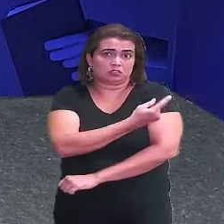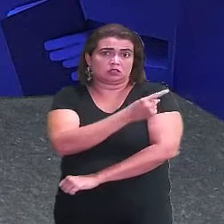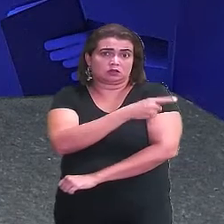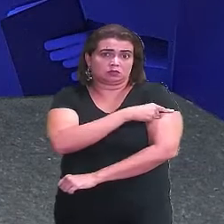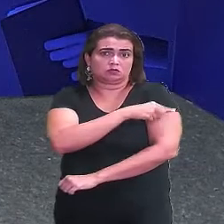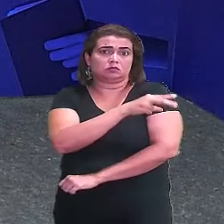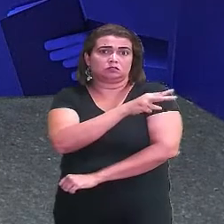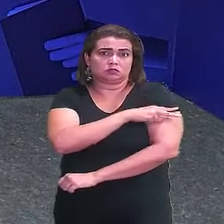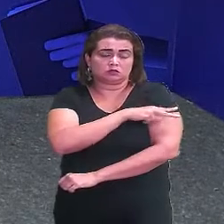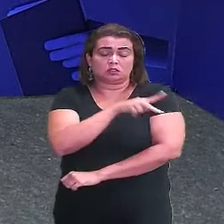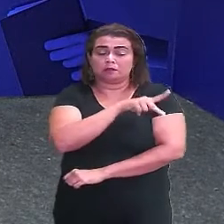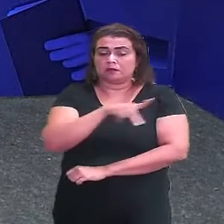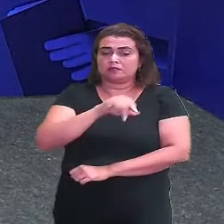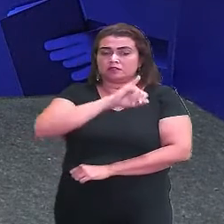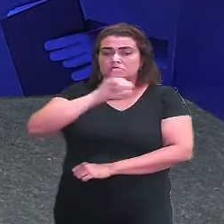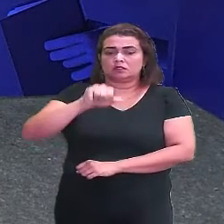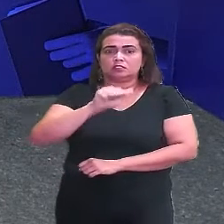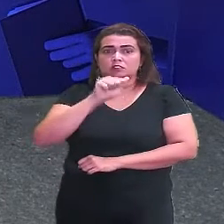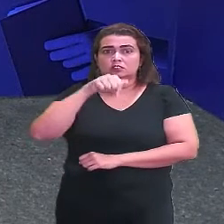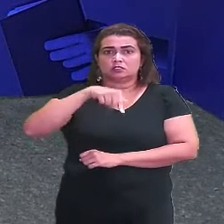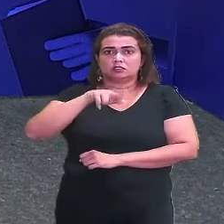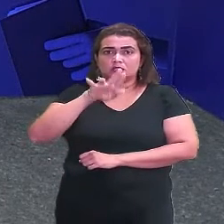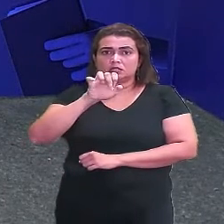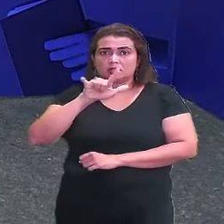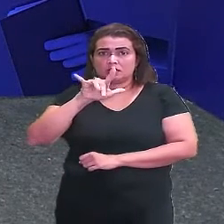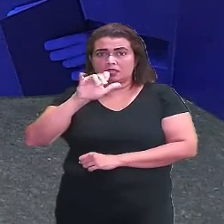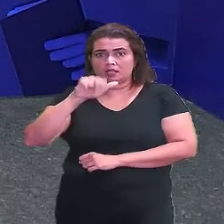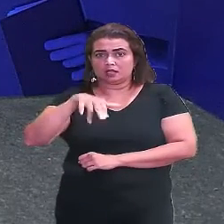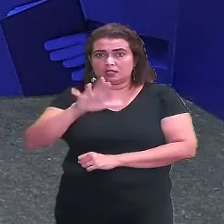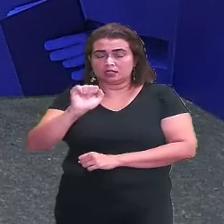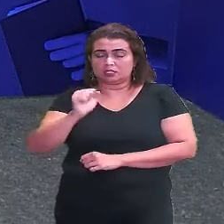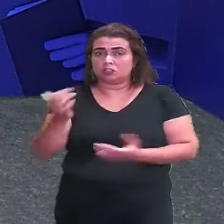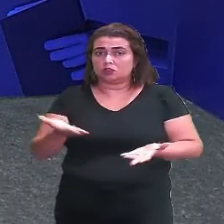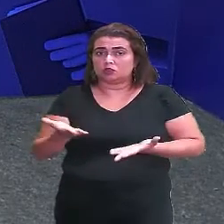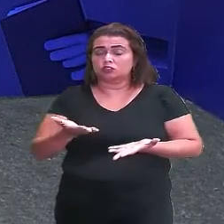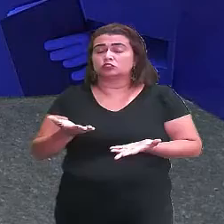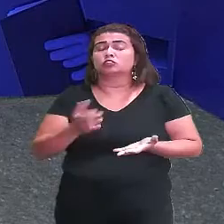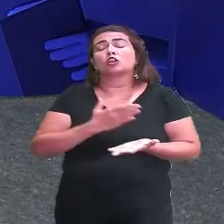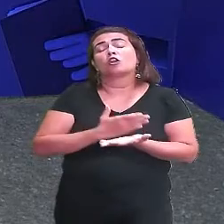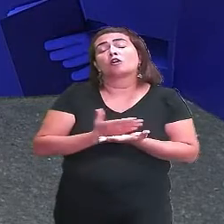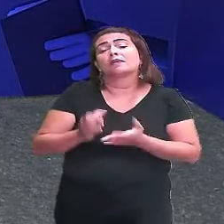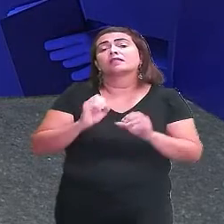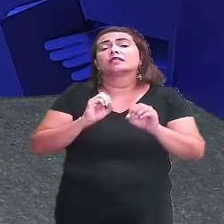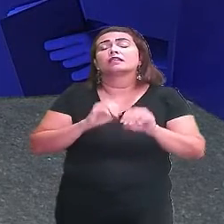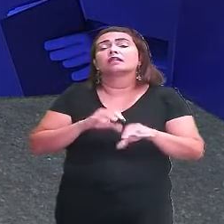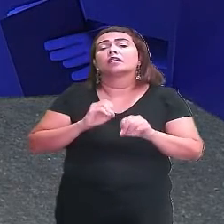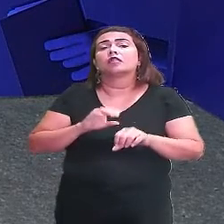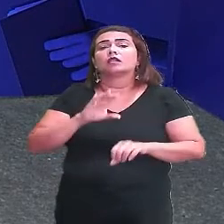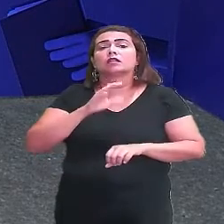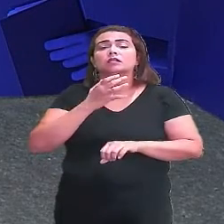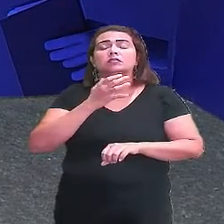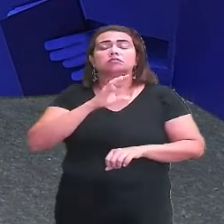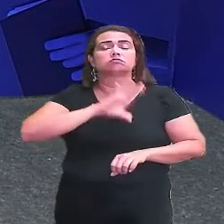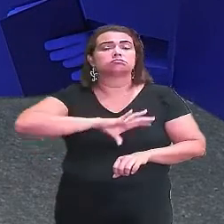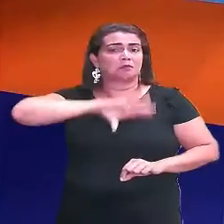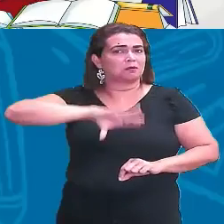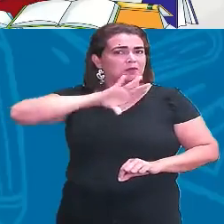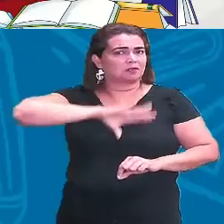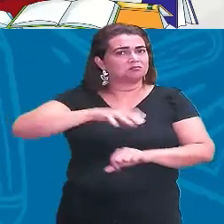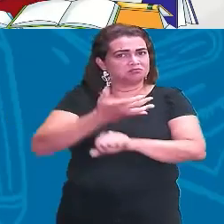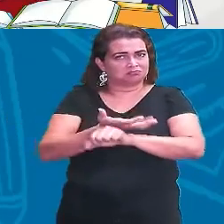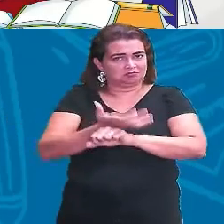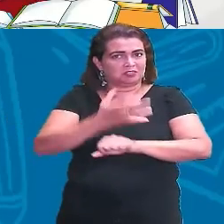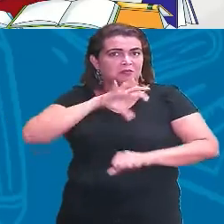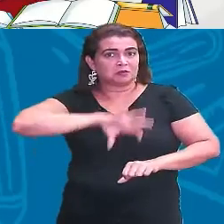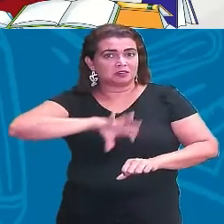Sou a professora Jaqueline e a gente vai dar início à nossa aula de língua portuguesa. Vamos lá? O